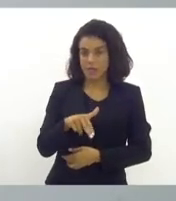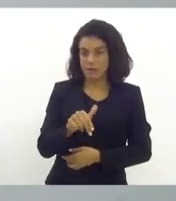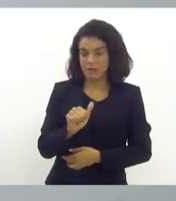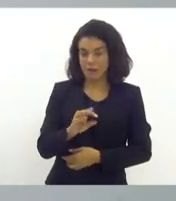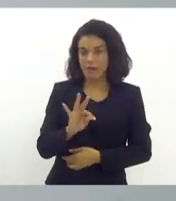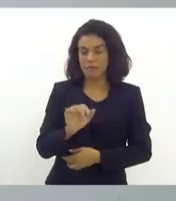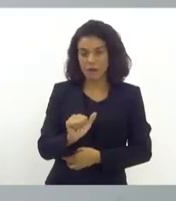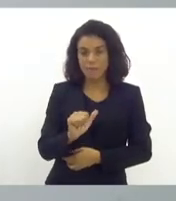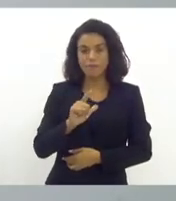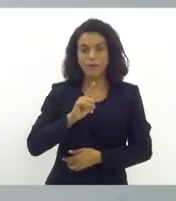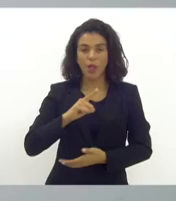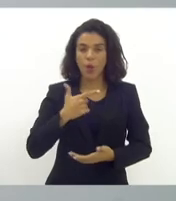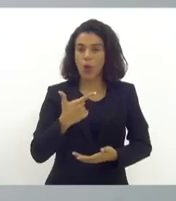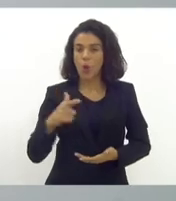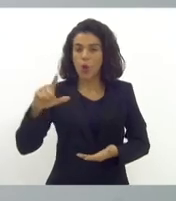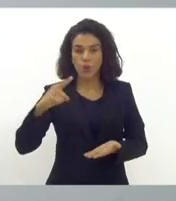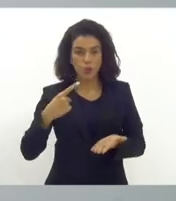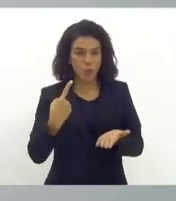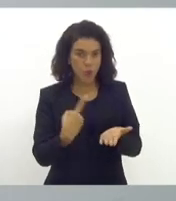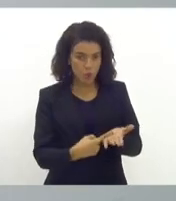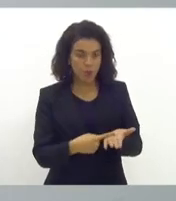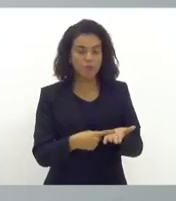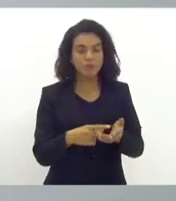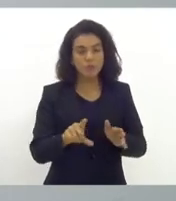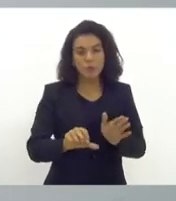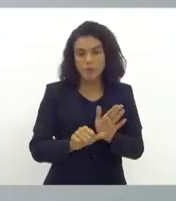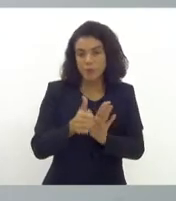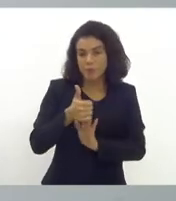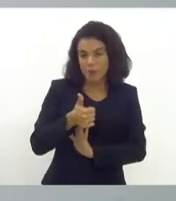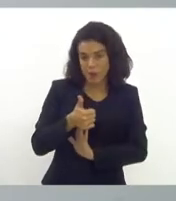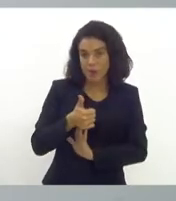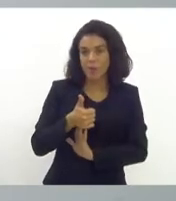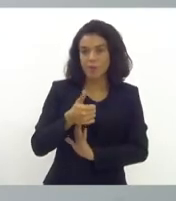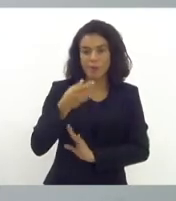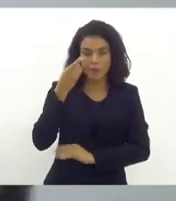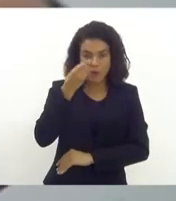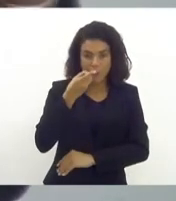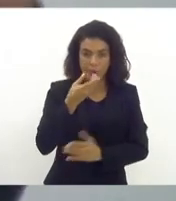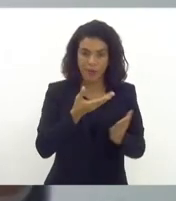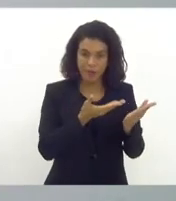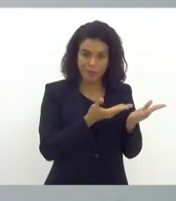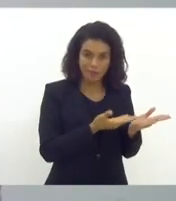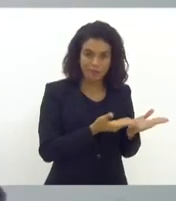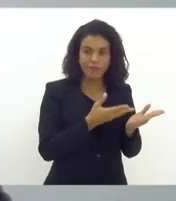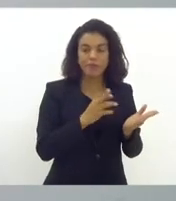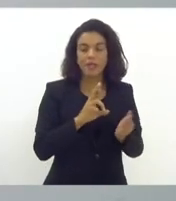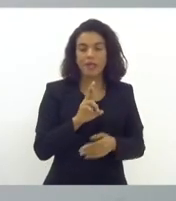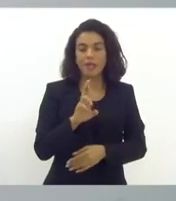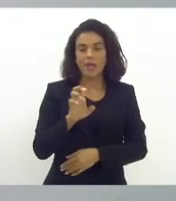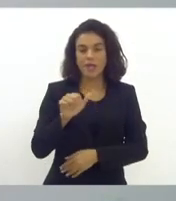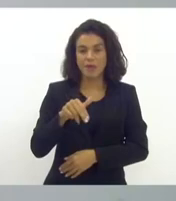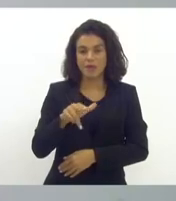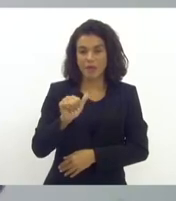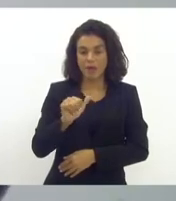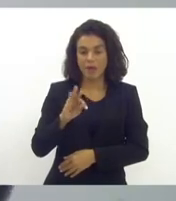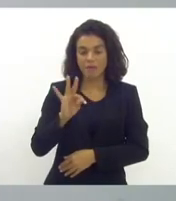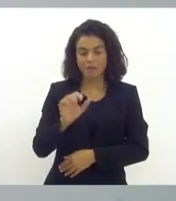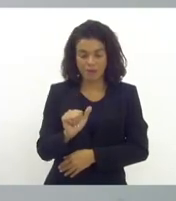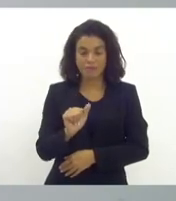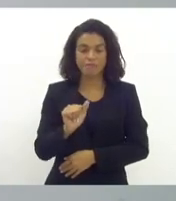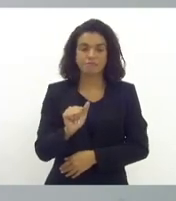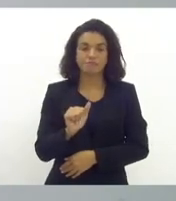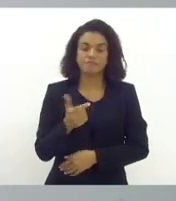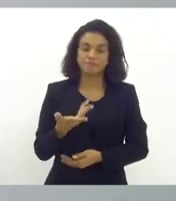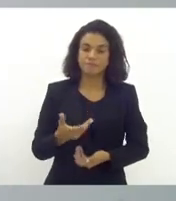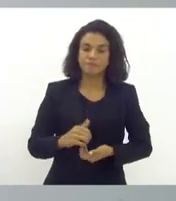terá um compromisso Então eu vou passar primeiramente a palavra para ela depois para os nossos outros convidados e vamos